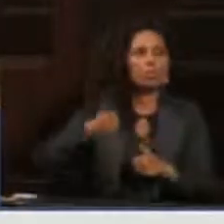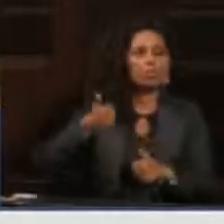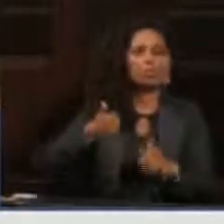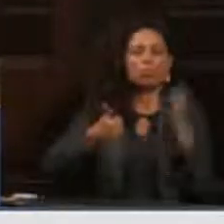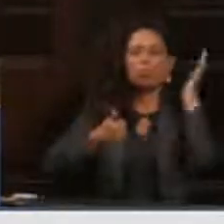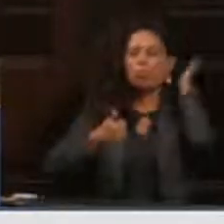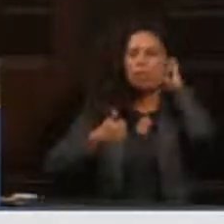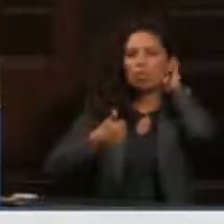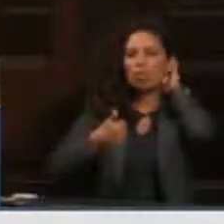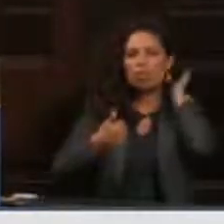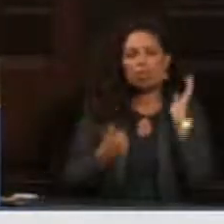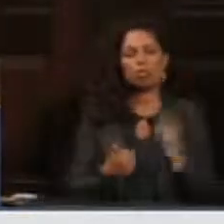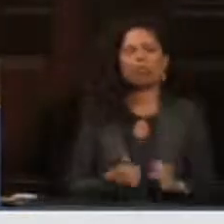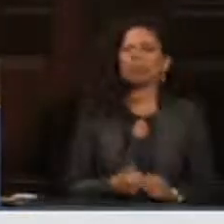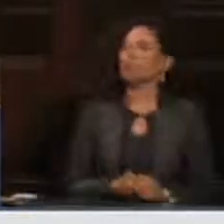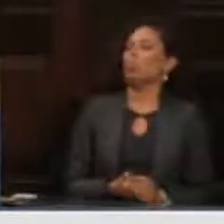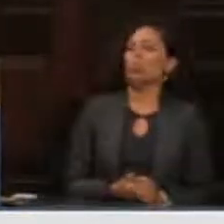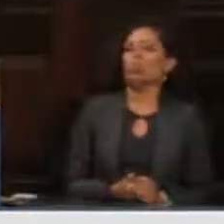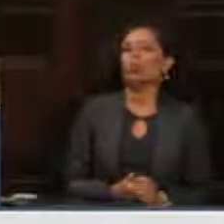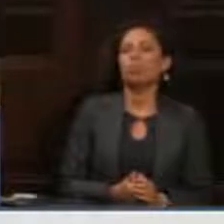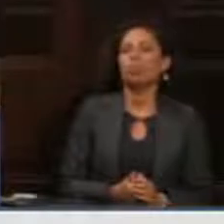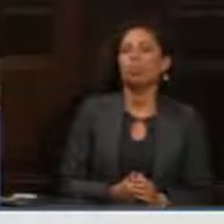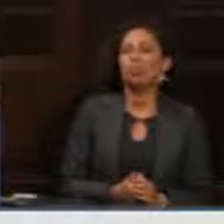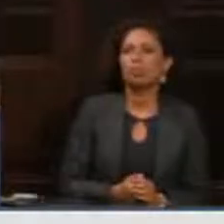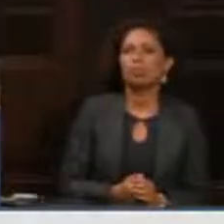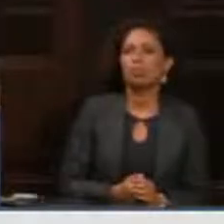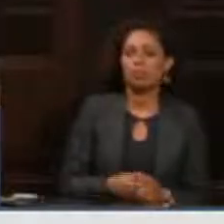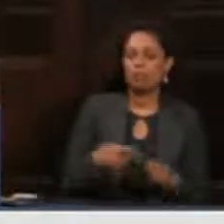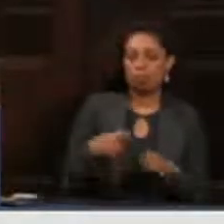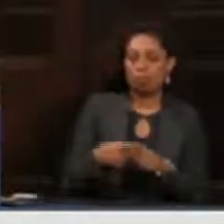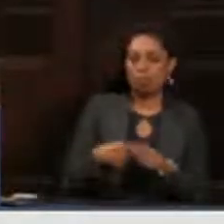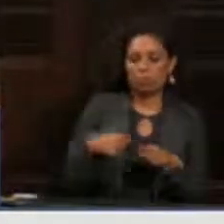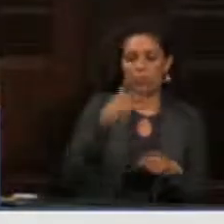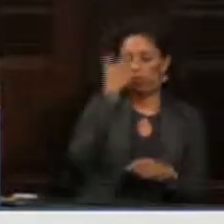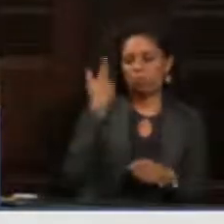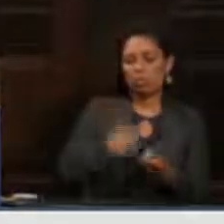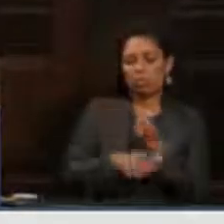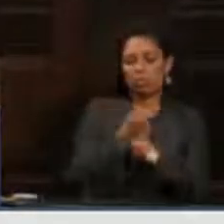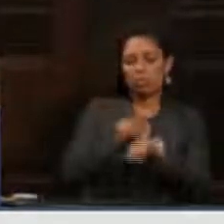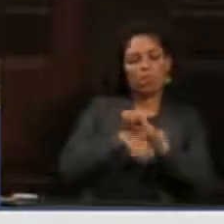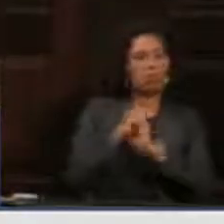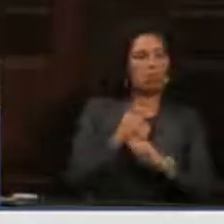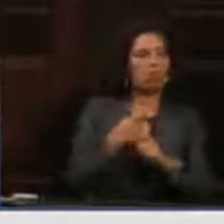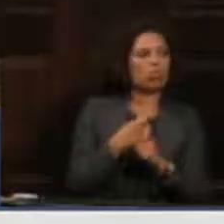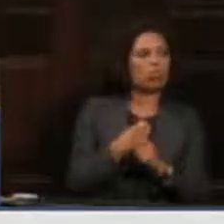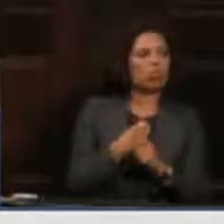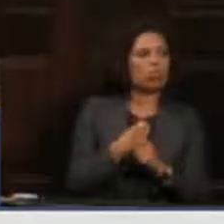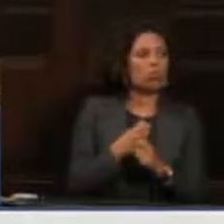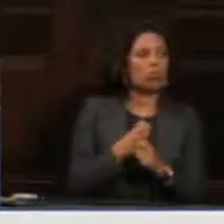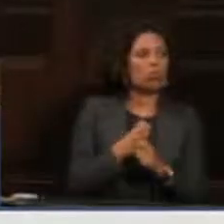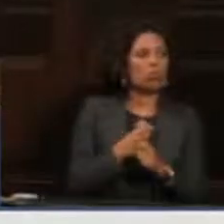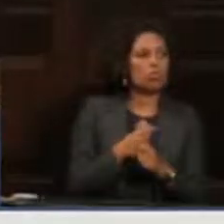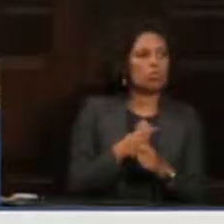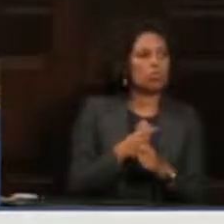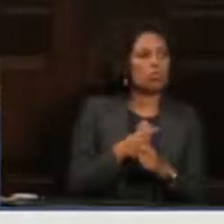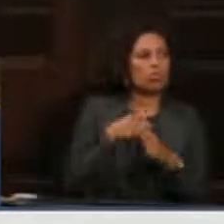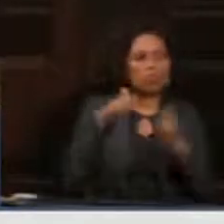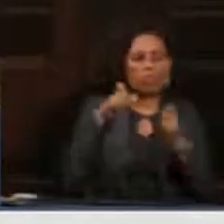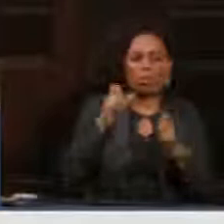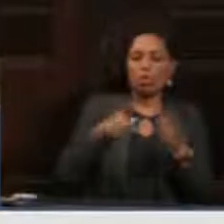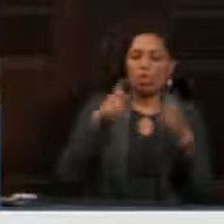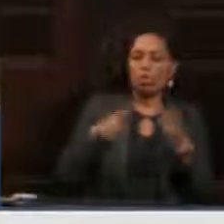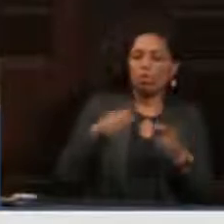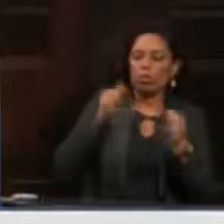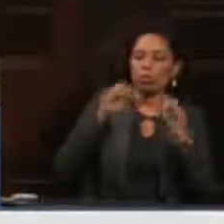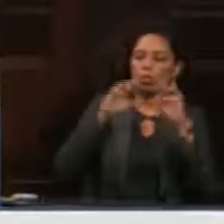mais emblemático do mundo, sobre como que administra um estádio e como se administra uma arena que